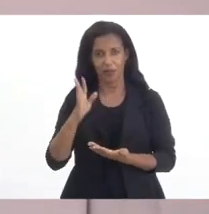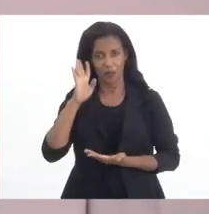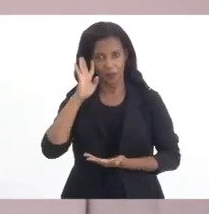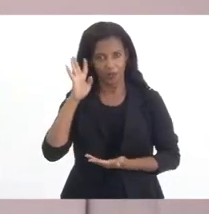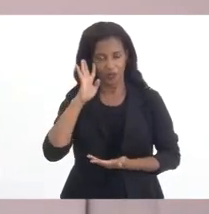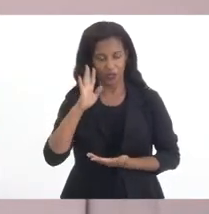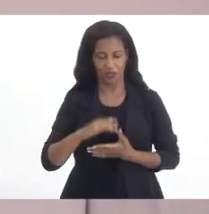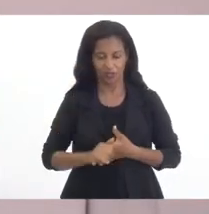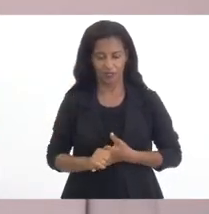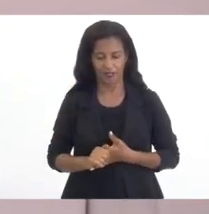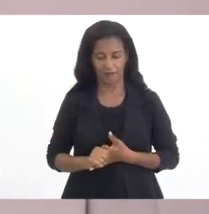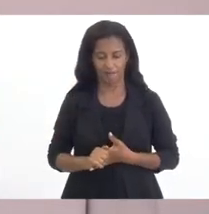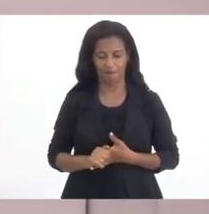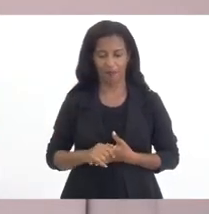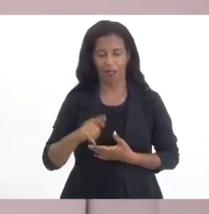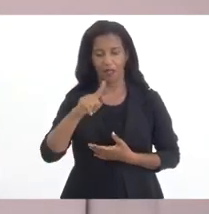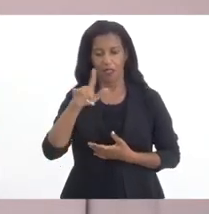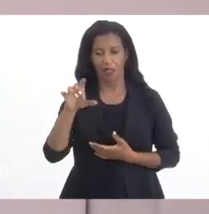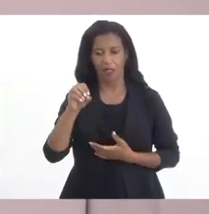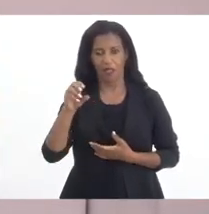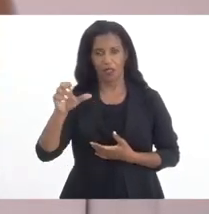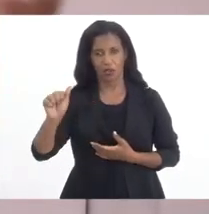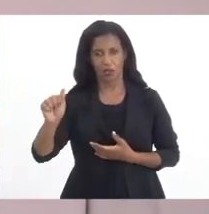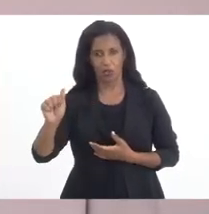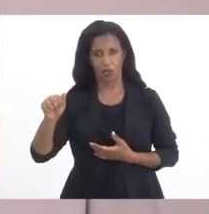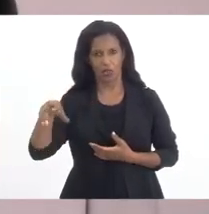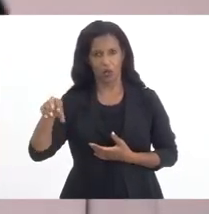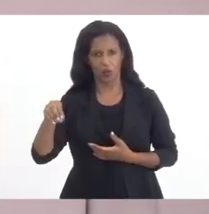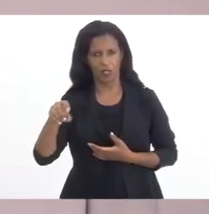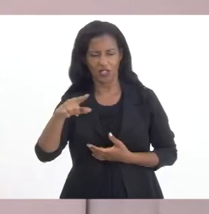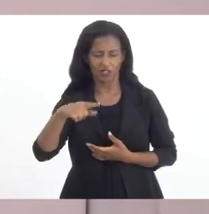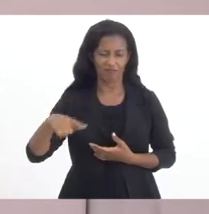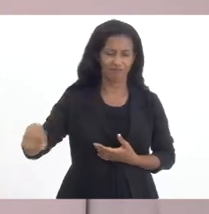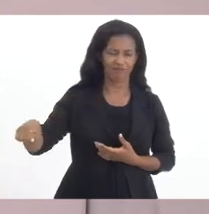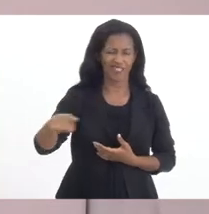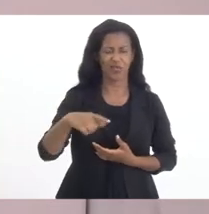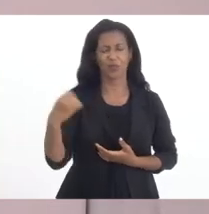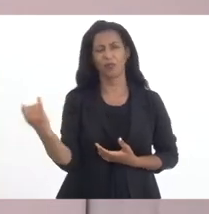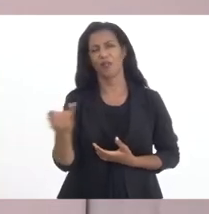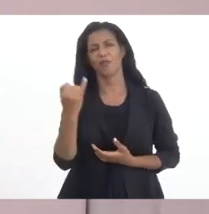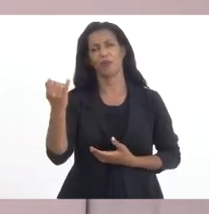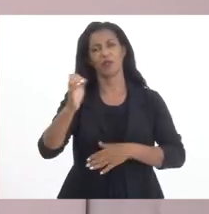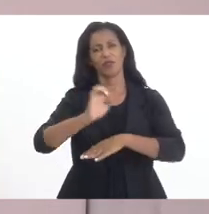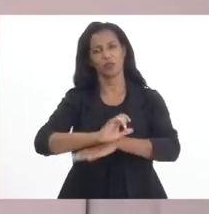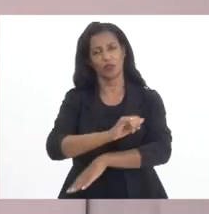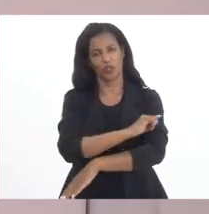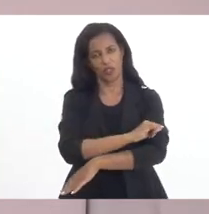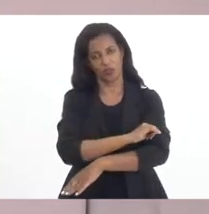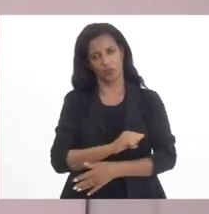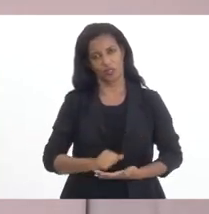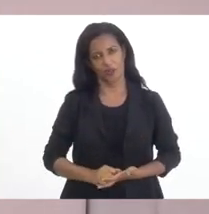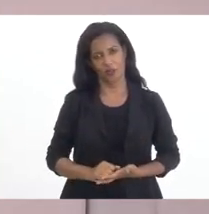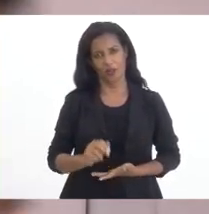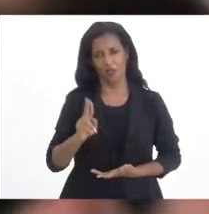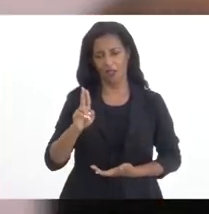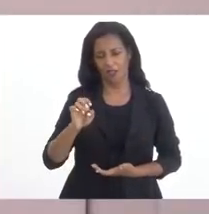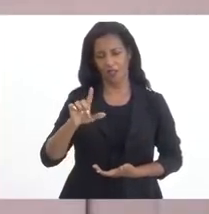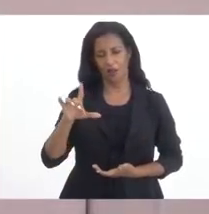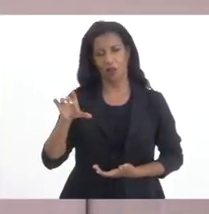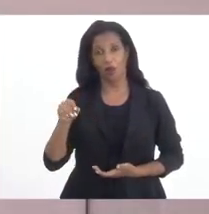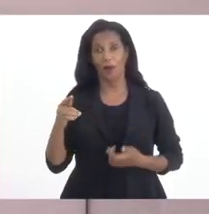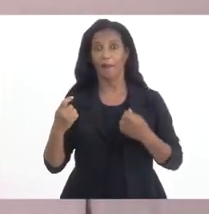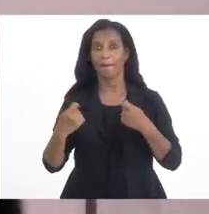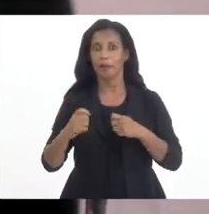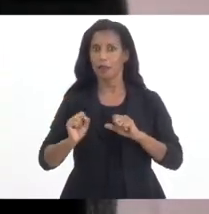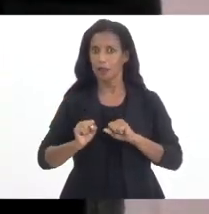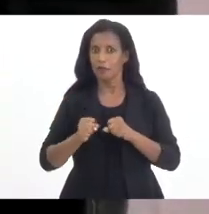o seguinte, a Zona Oeste é uma região super importante para o Rio de Janeiro. Então, a UESO dá, precisa ter